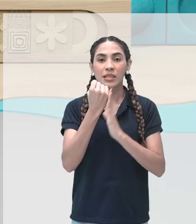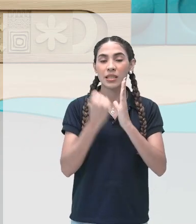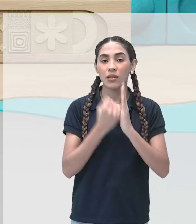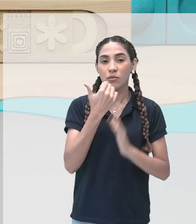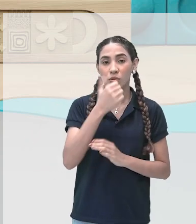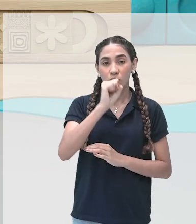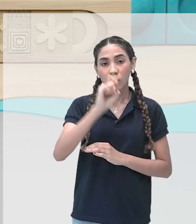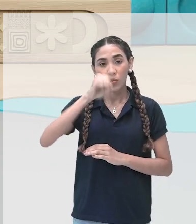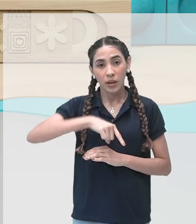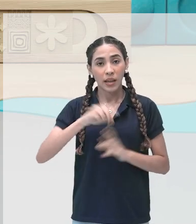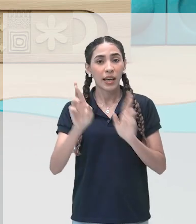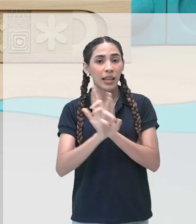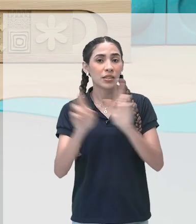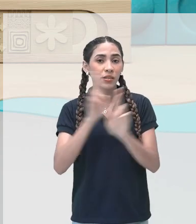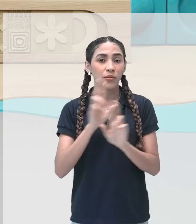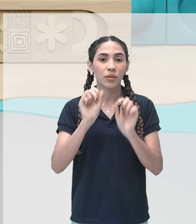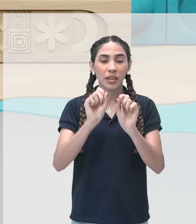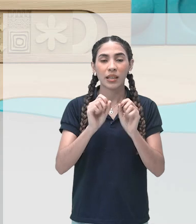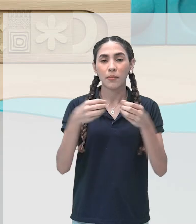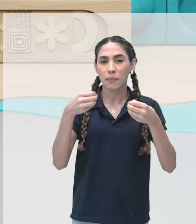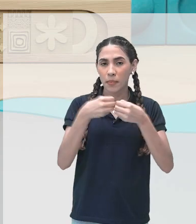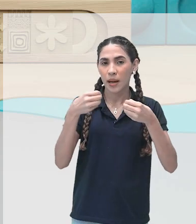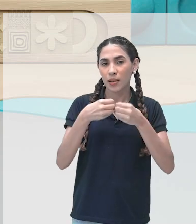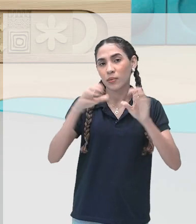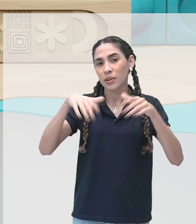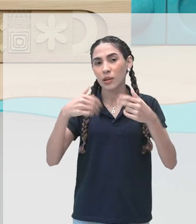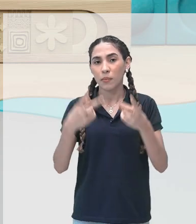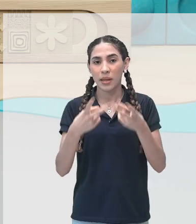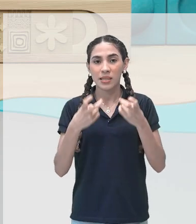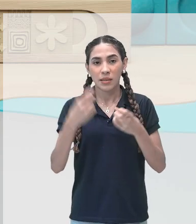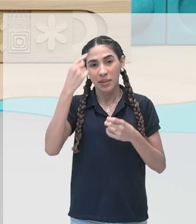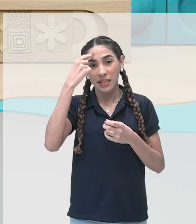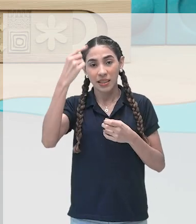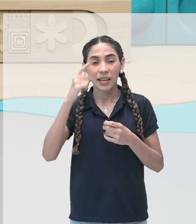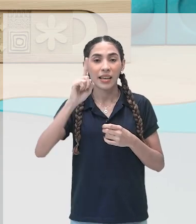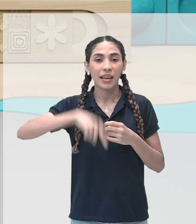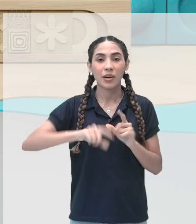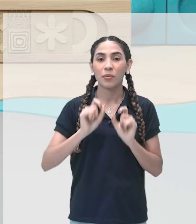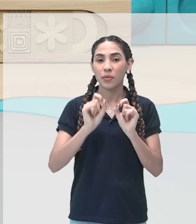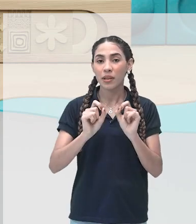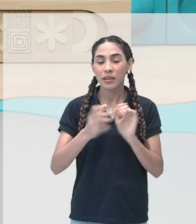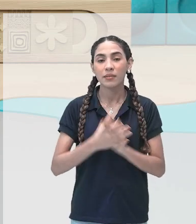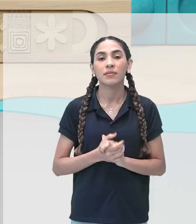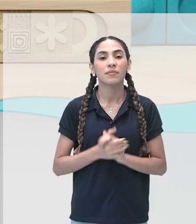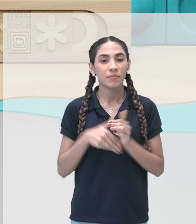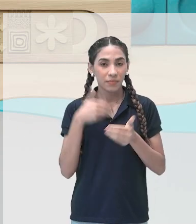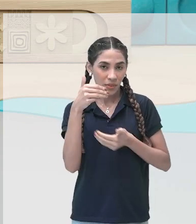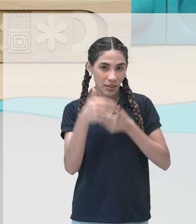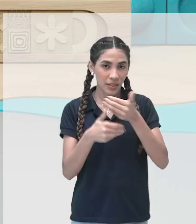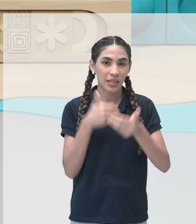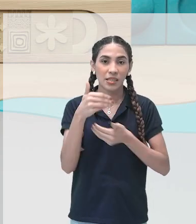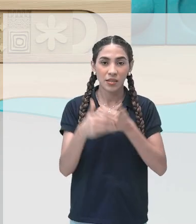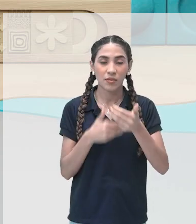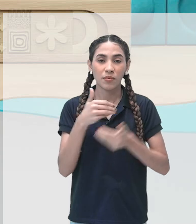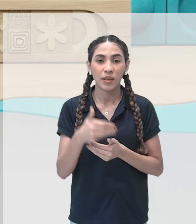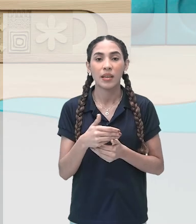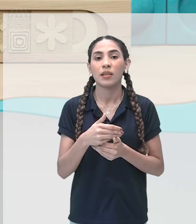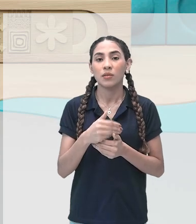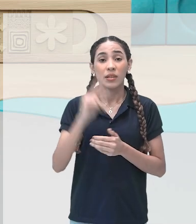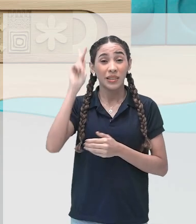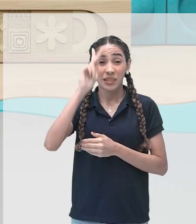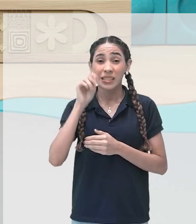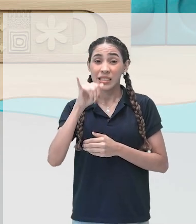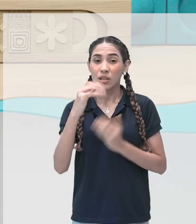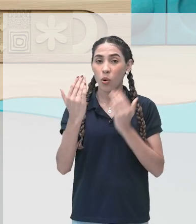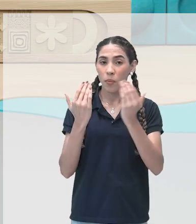XVIII é algo relativamente próximo. Então, vejam que essa noção é algo então que vem se desenvolvendo em termos da história